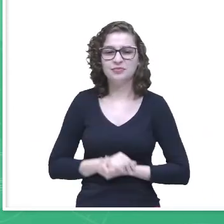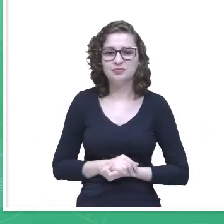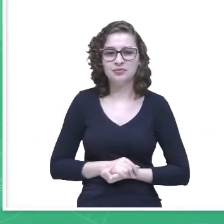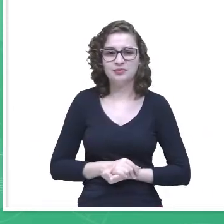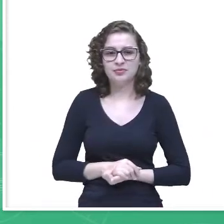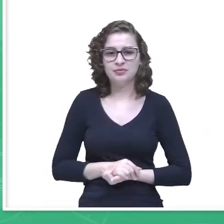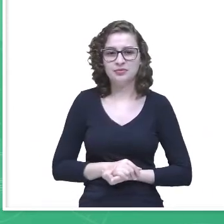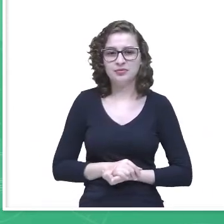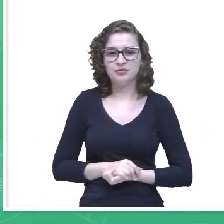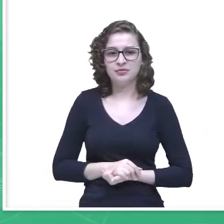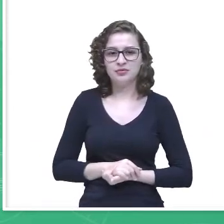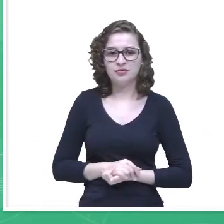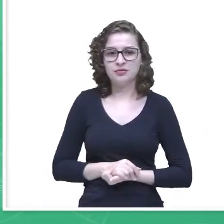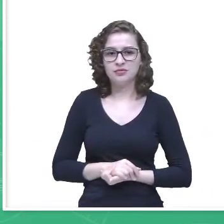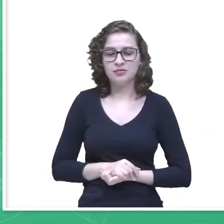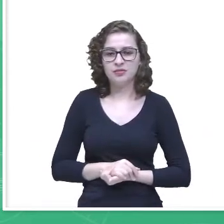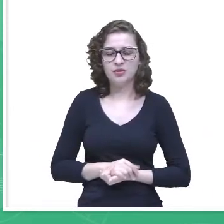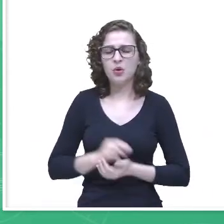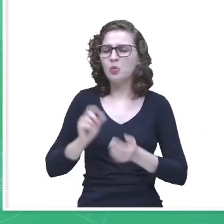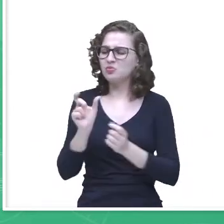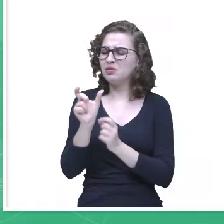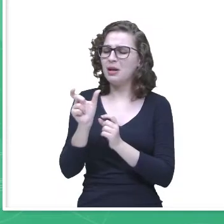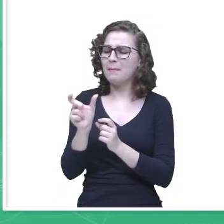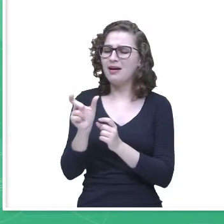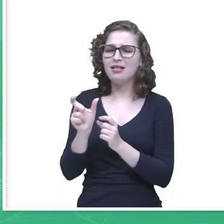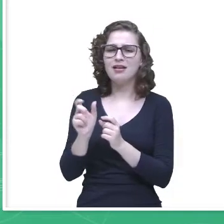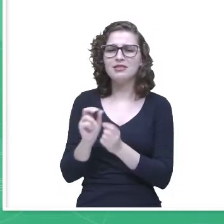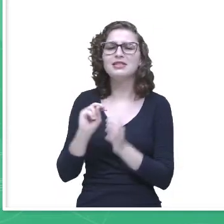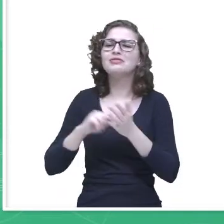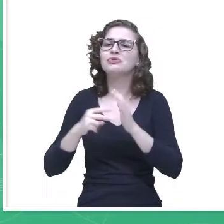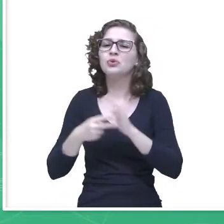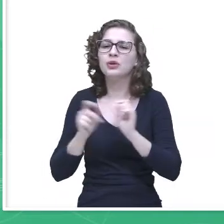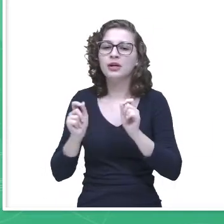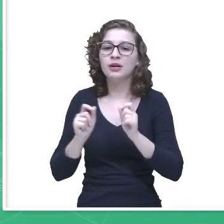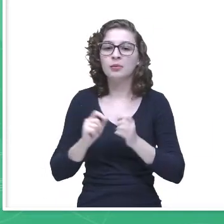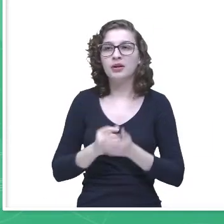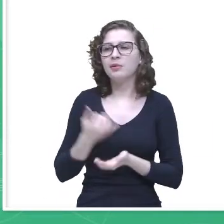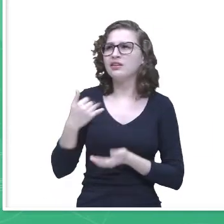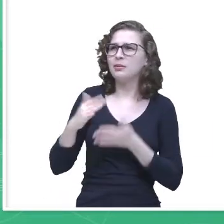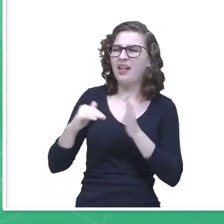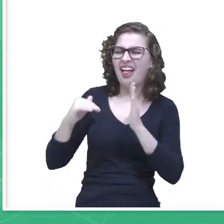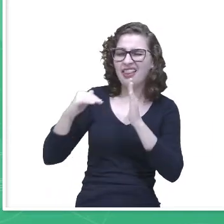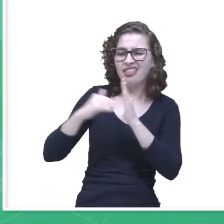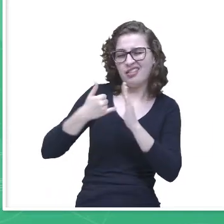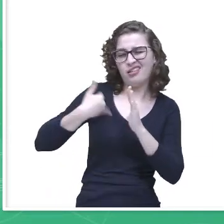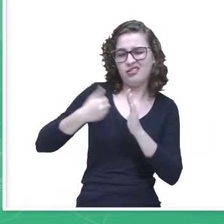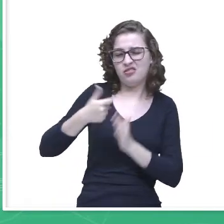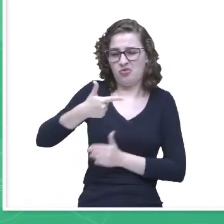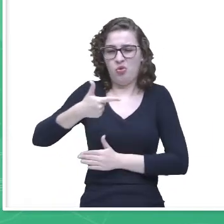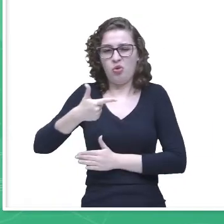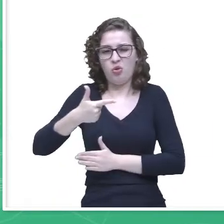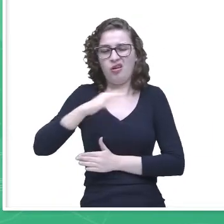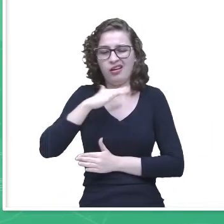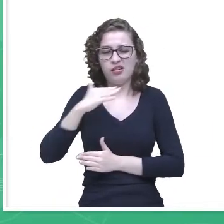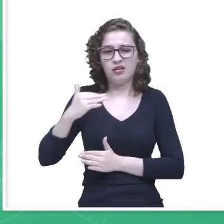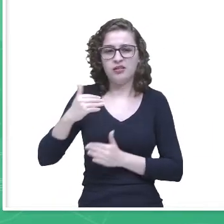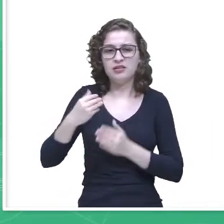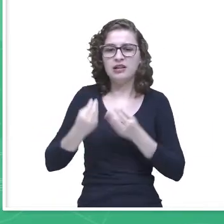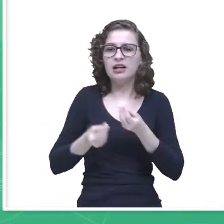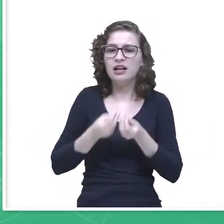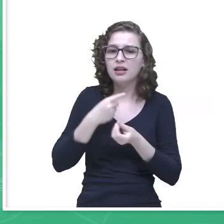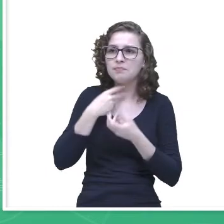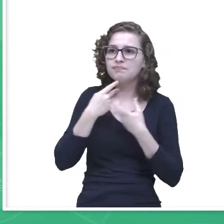síndrome Cri-du-Chat ou miado de gato? Porque a criança, até os 2 anos nessa síndrome, ela